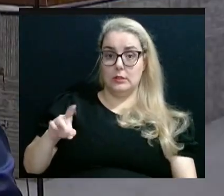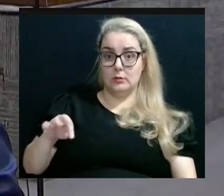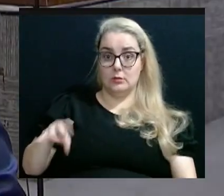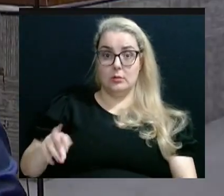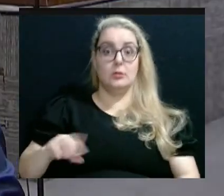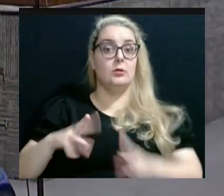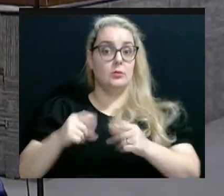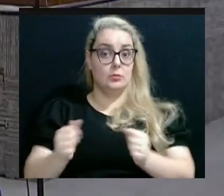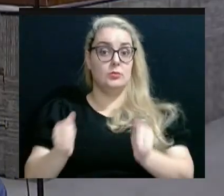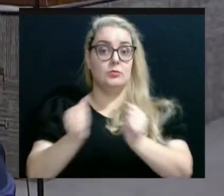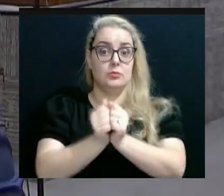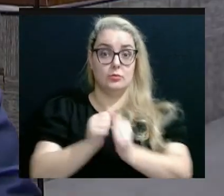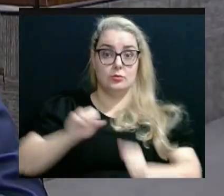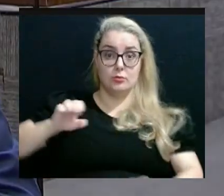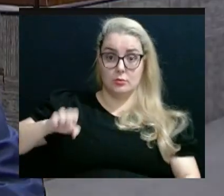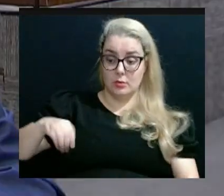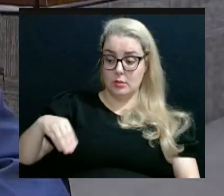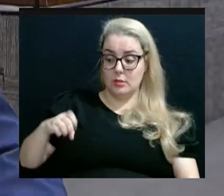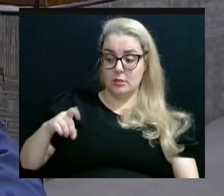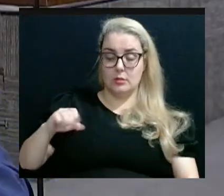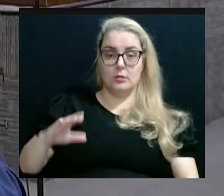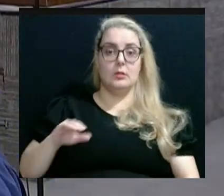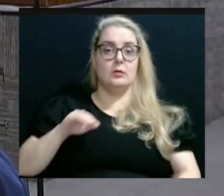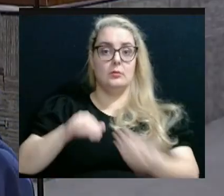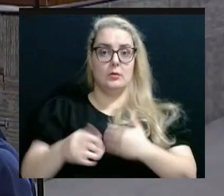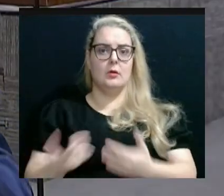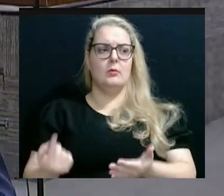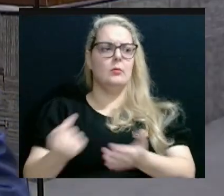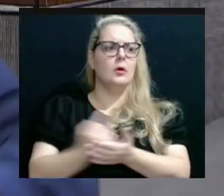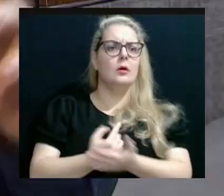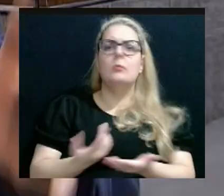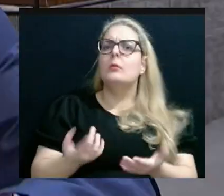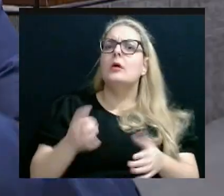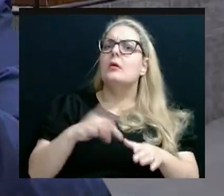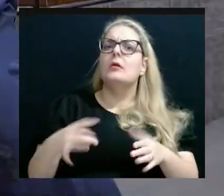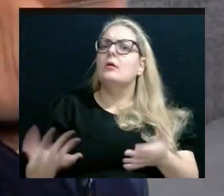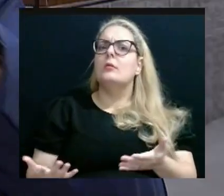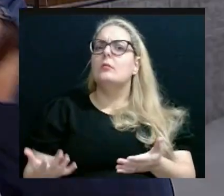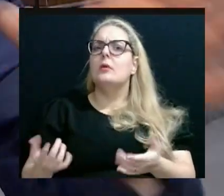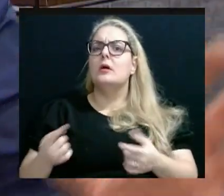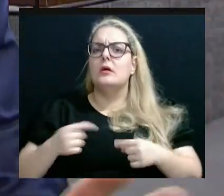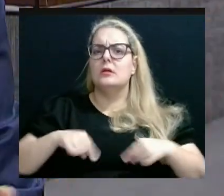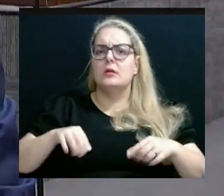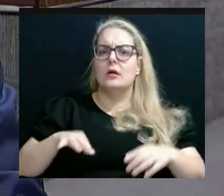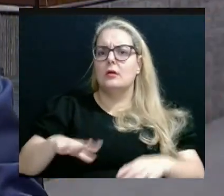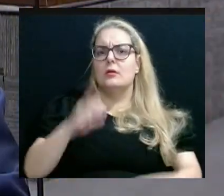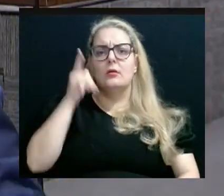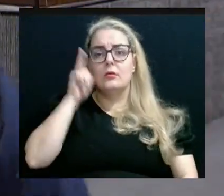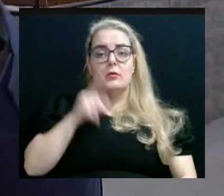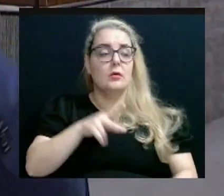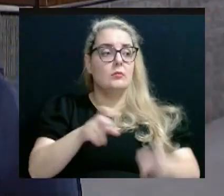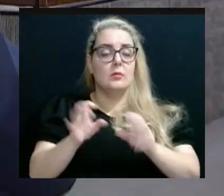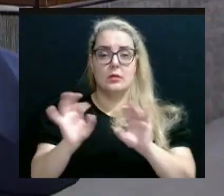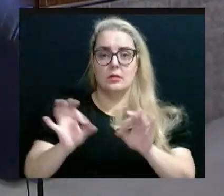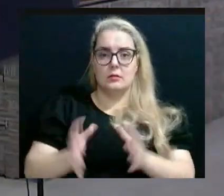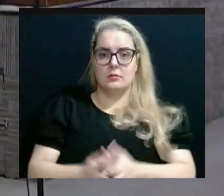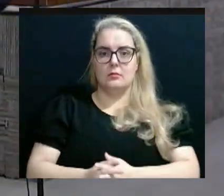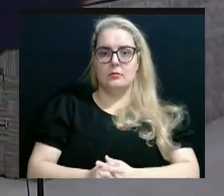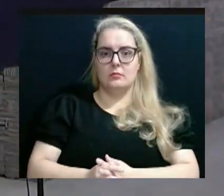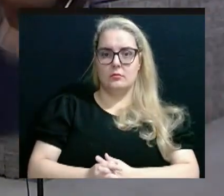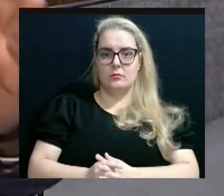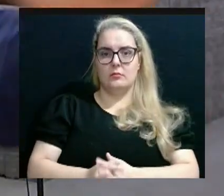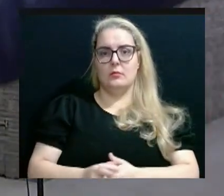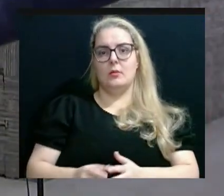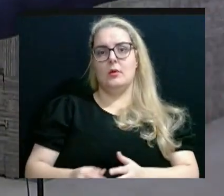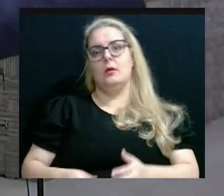com a INDEC, né, na questão de trânsito. Muita gente pergunta, mas vai plantar árvore na rotatória, a gente não vai conseguir enxergar nada. Primeiro que eu não fico olhando do outro